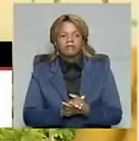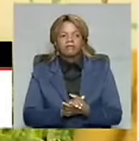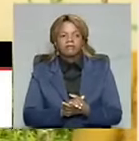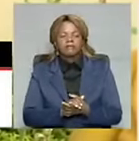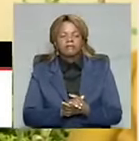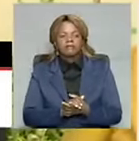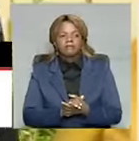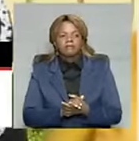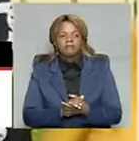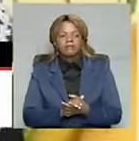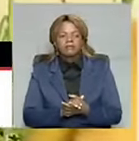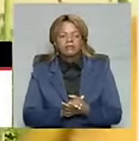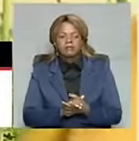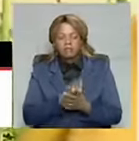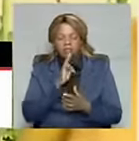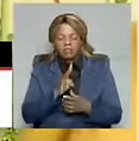difícil para mim.